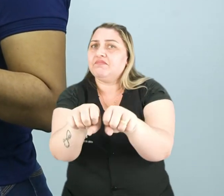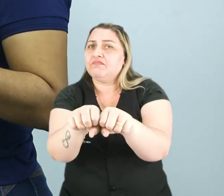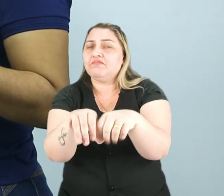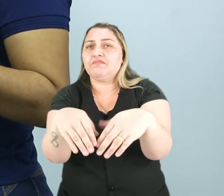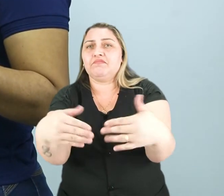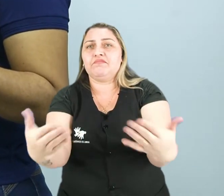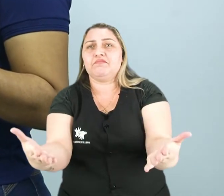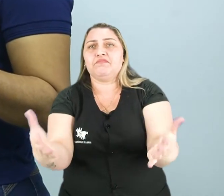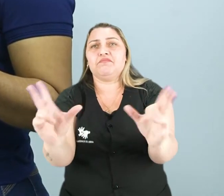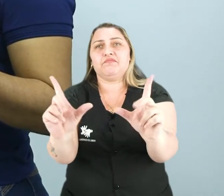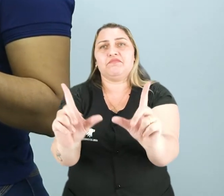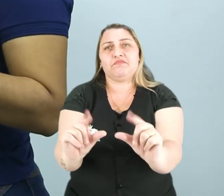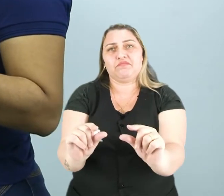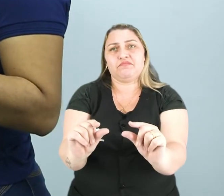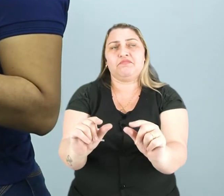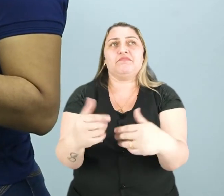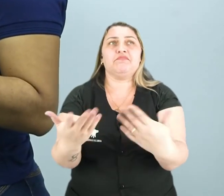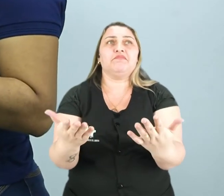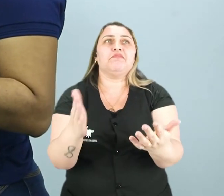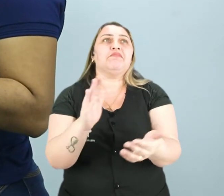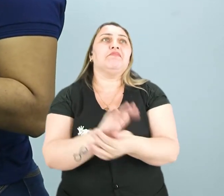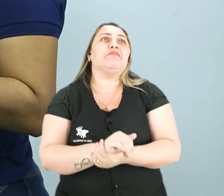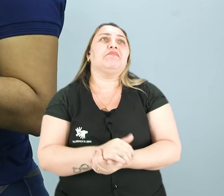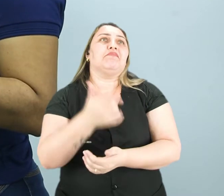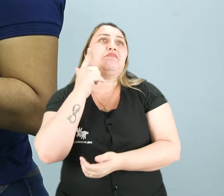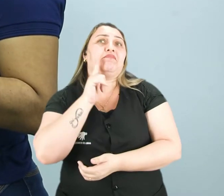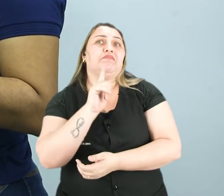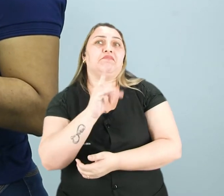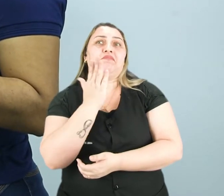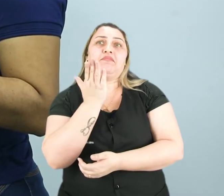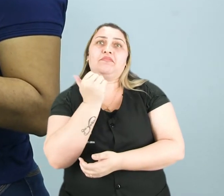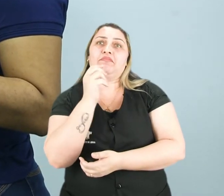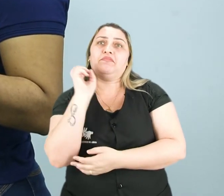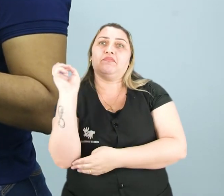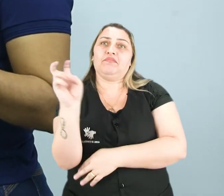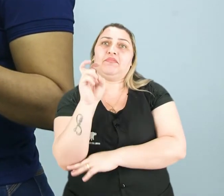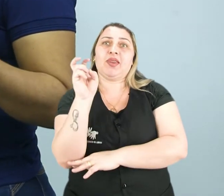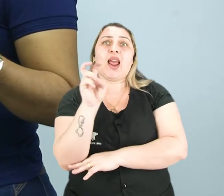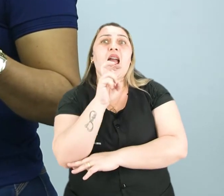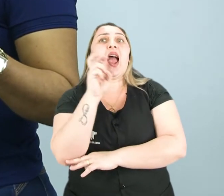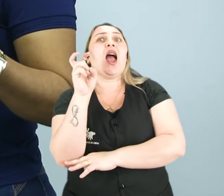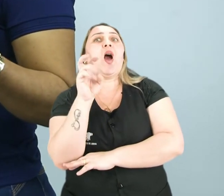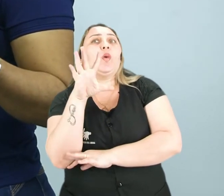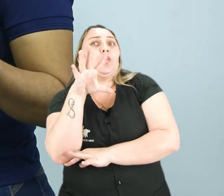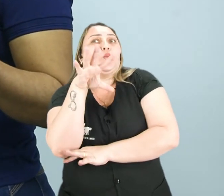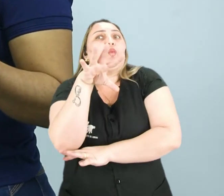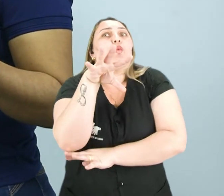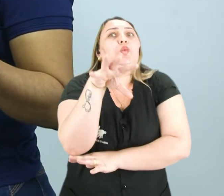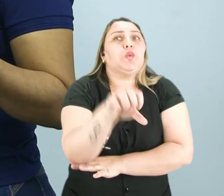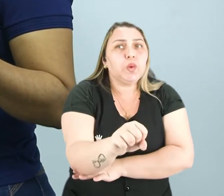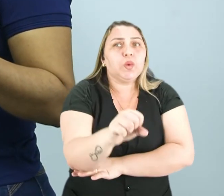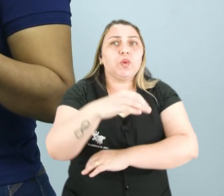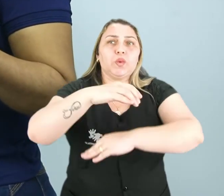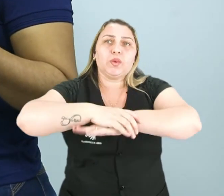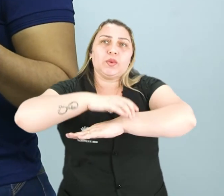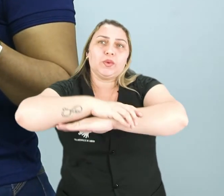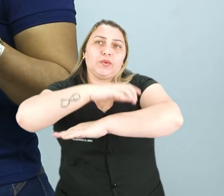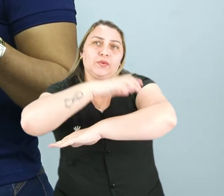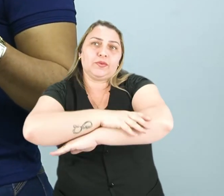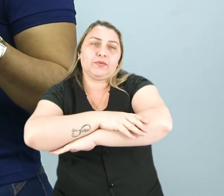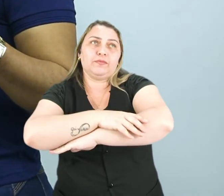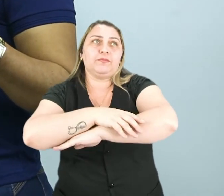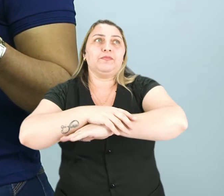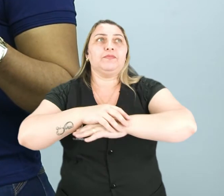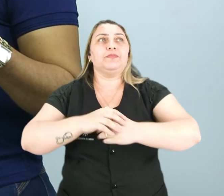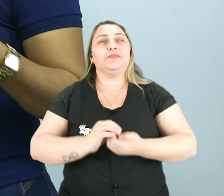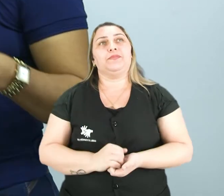né? De algo menor, tá? Ele não vai conseguir engolir a cobra. Ao contrário, a cobra é que vai engolir ele, né?